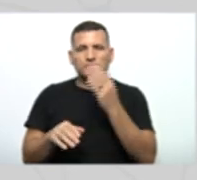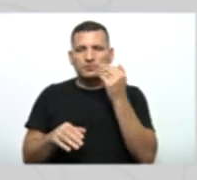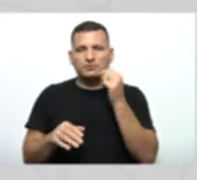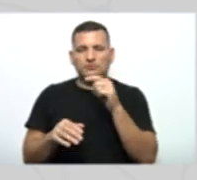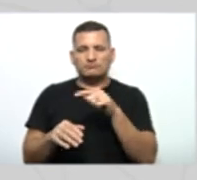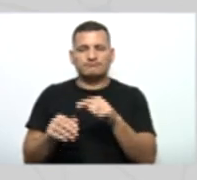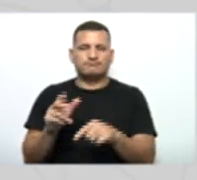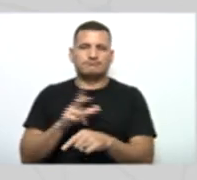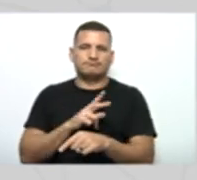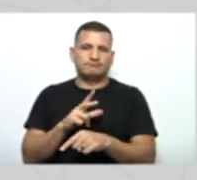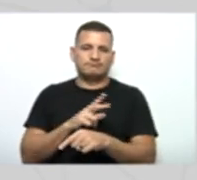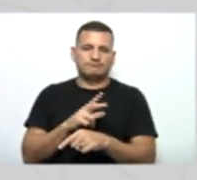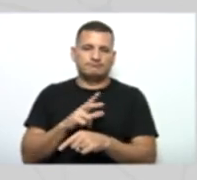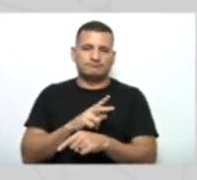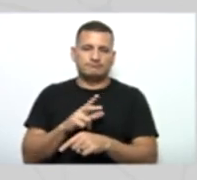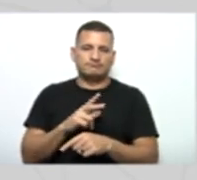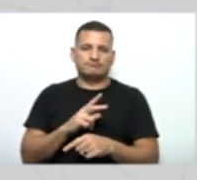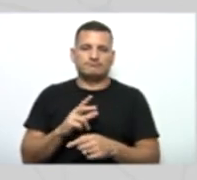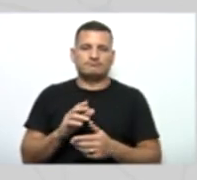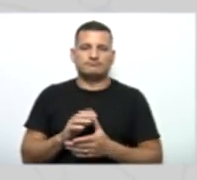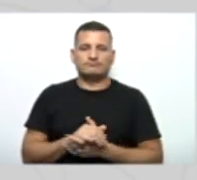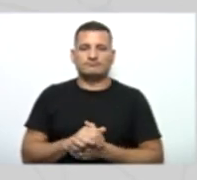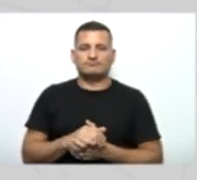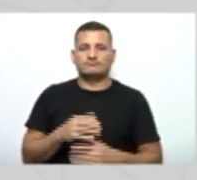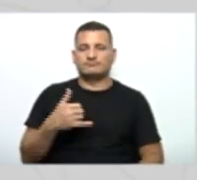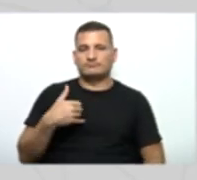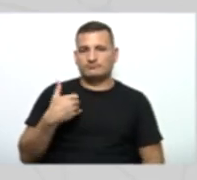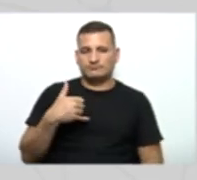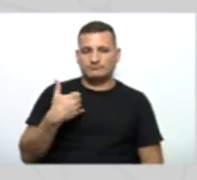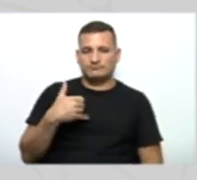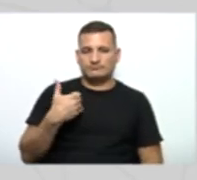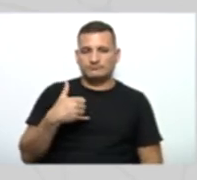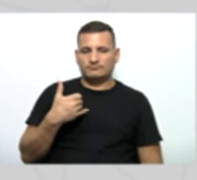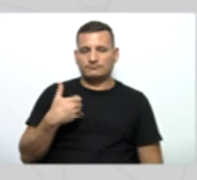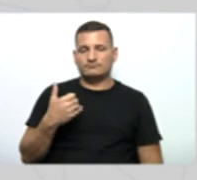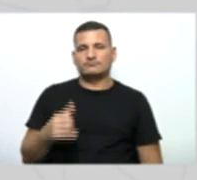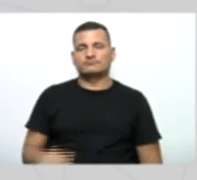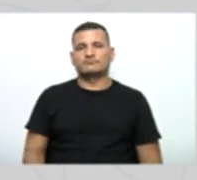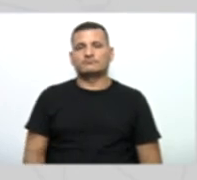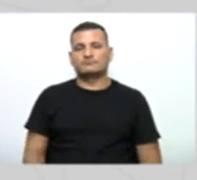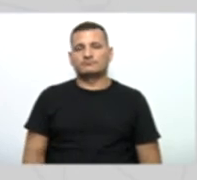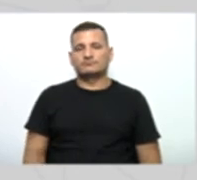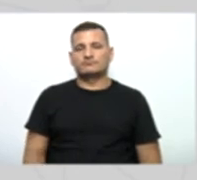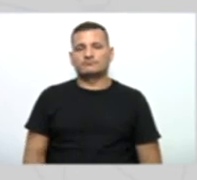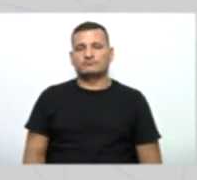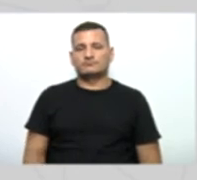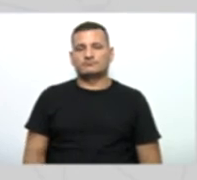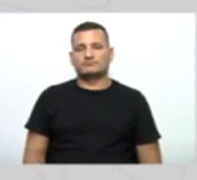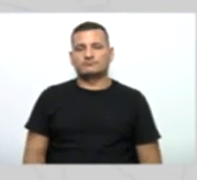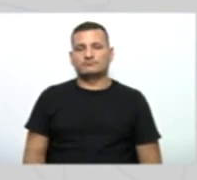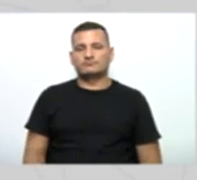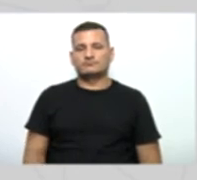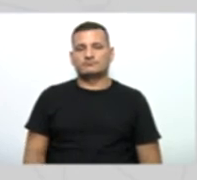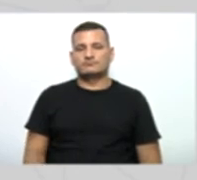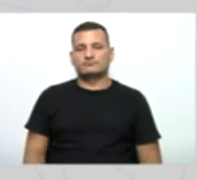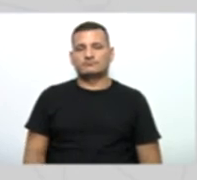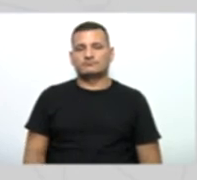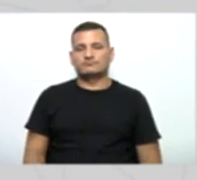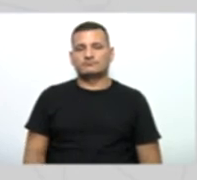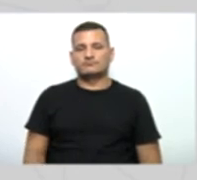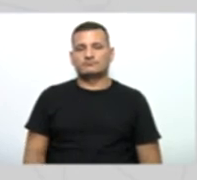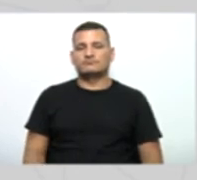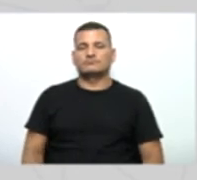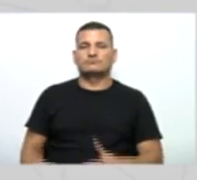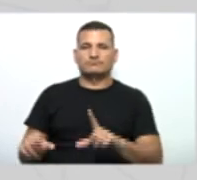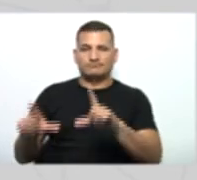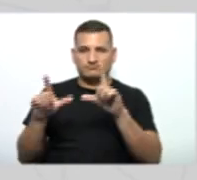privado. Que atributo? O atributo idade do meu objeto pessoa. Então, ele ia apresentar esse erro na